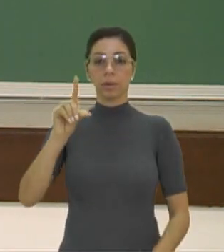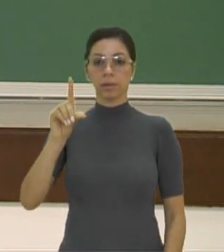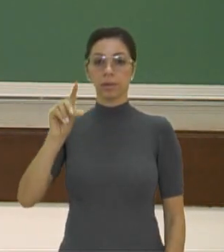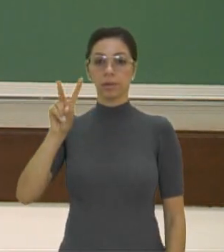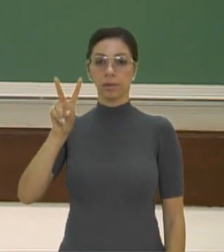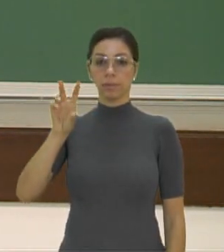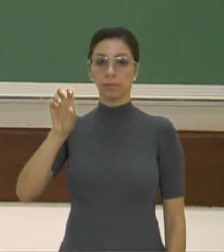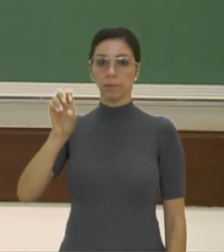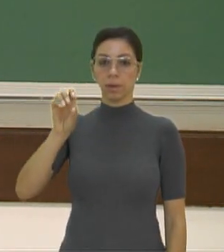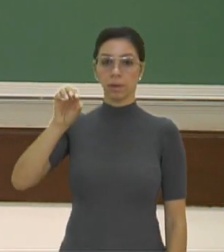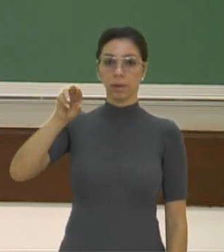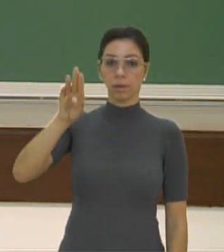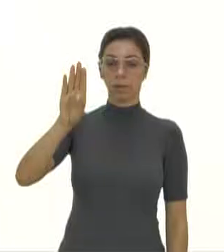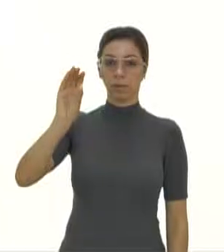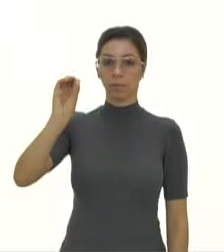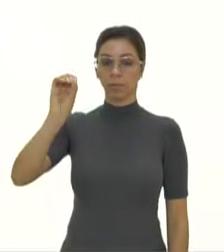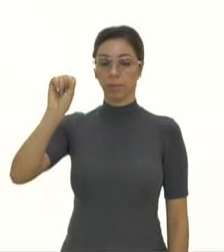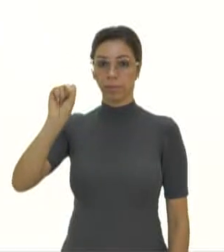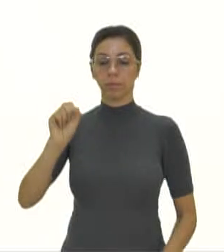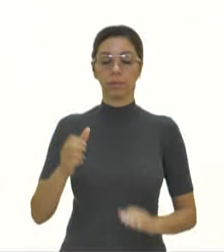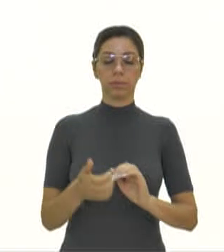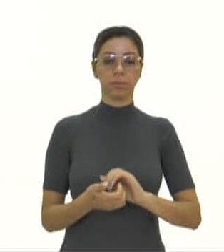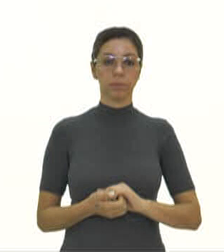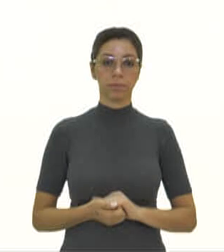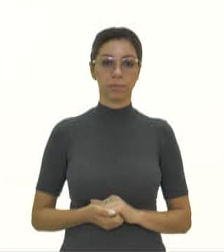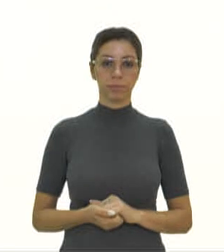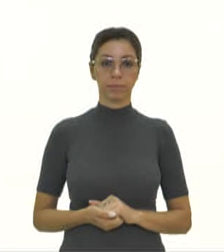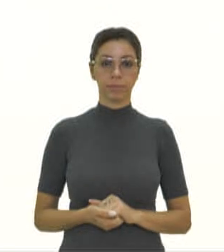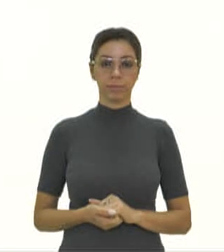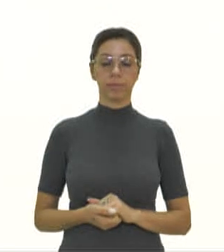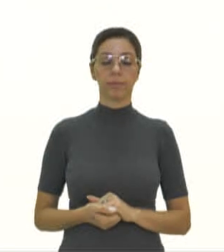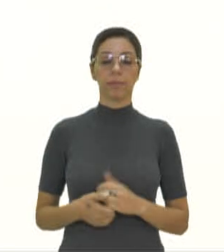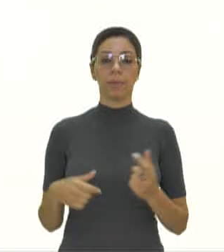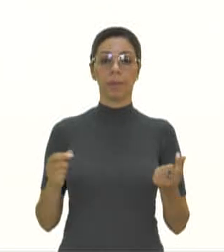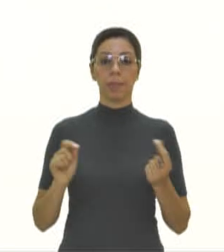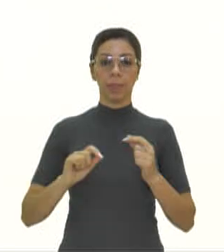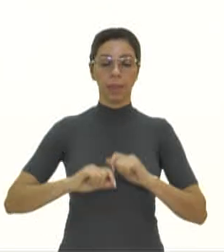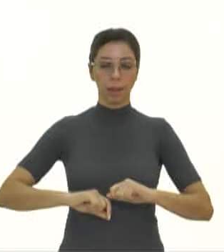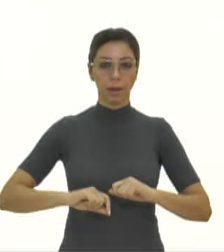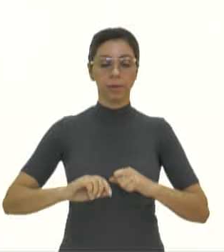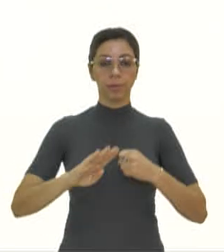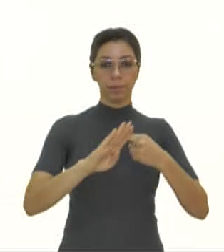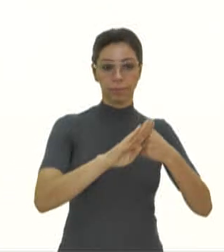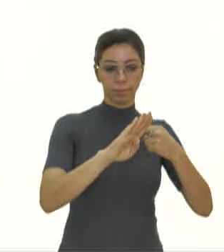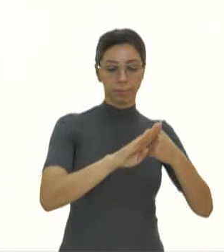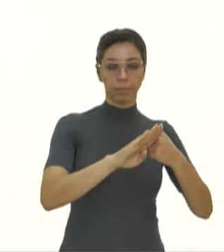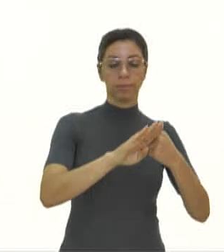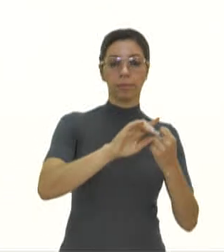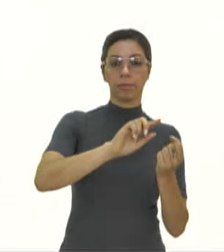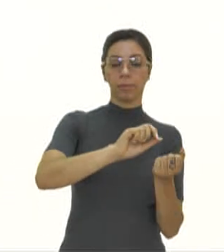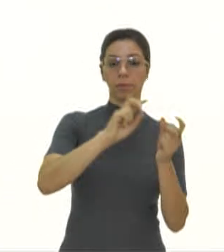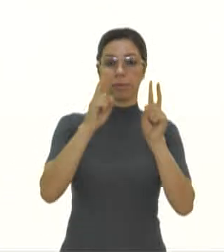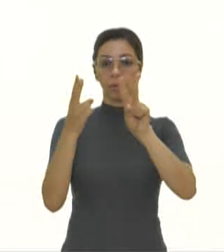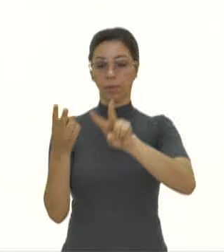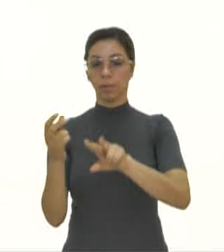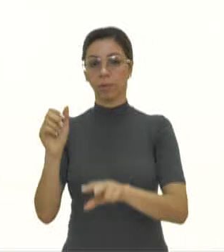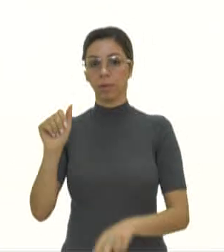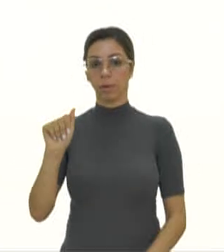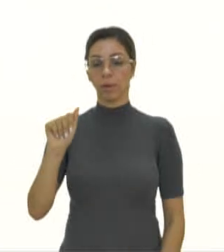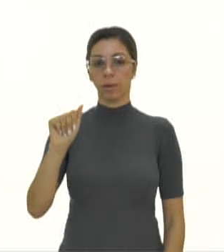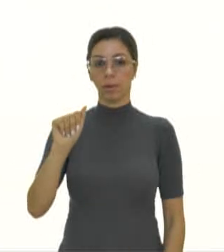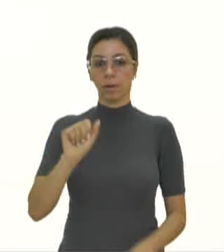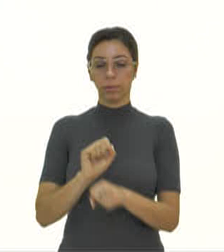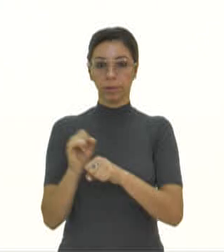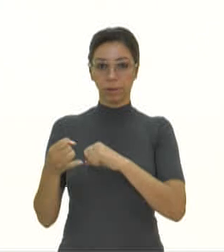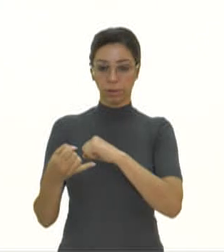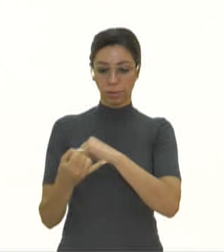observe. We use the adjectives to qualify a noun. Então, qualificar substantivos, a gente usa adjetivos. We use